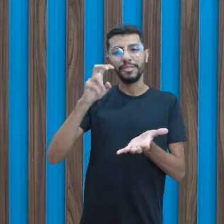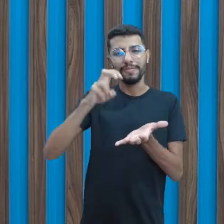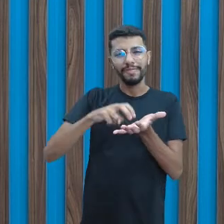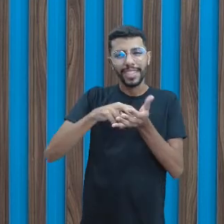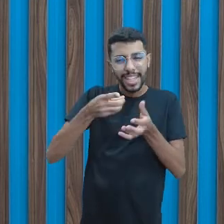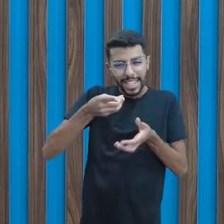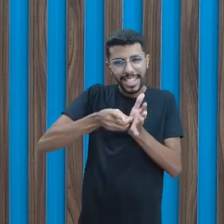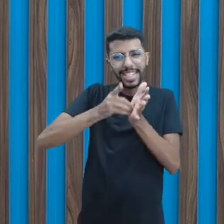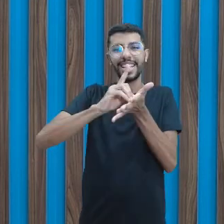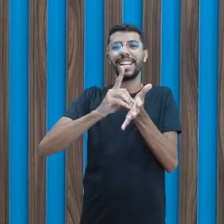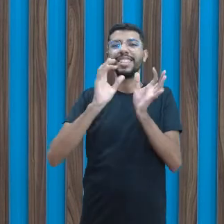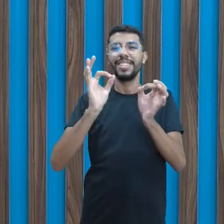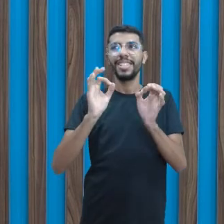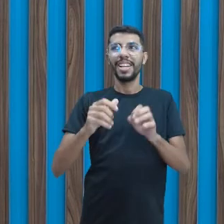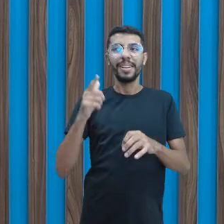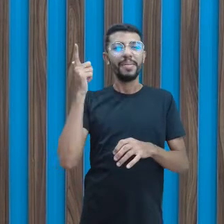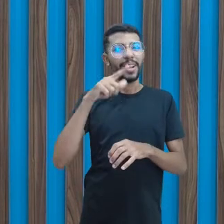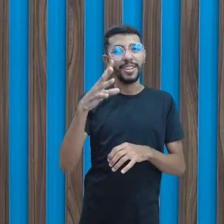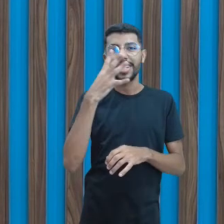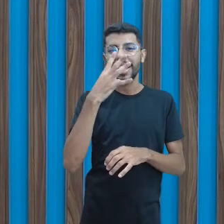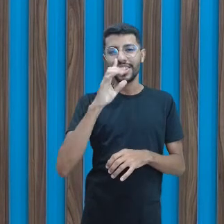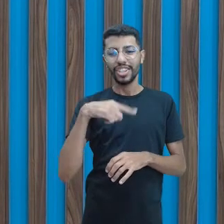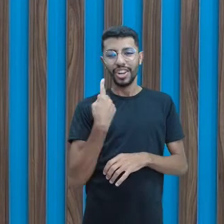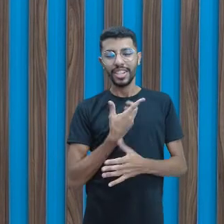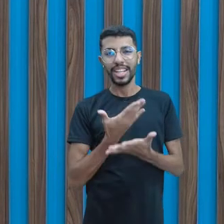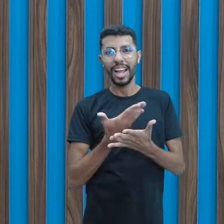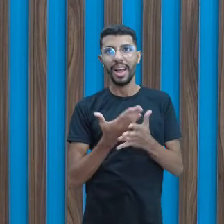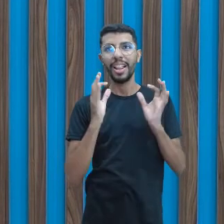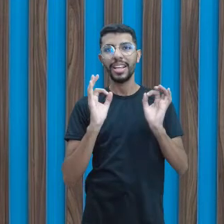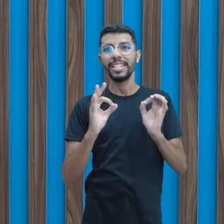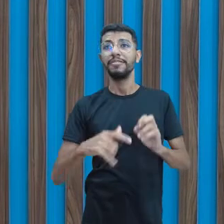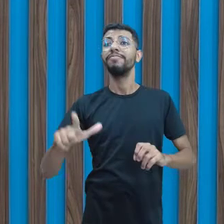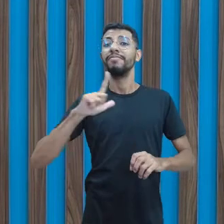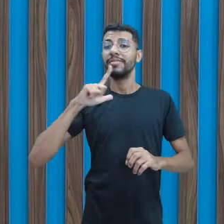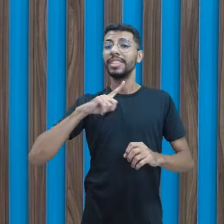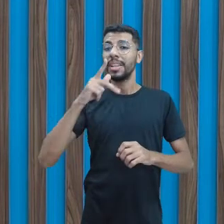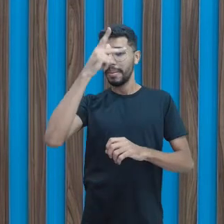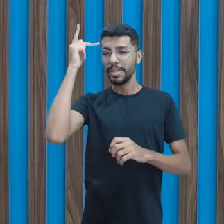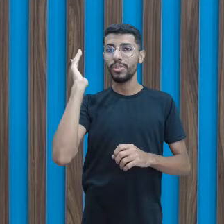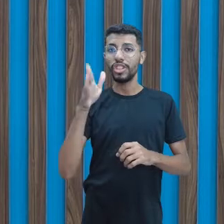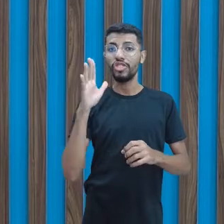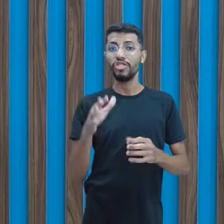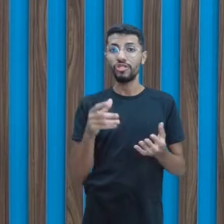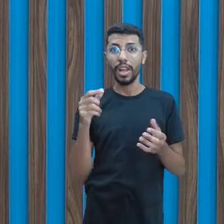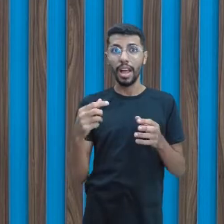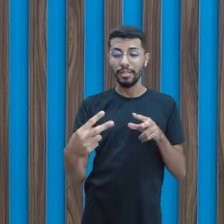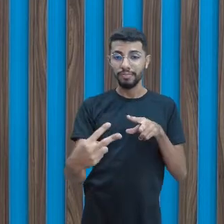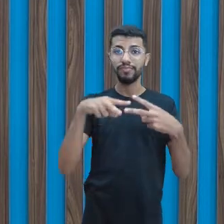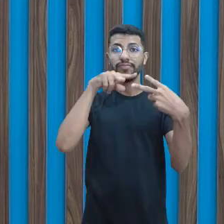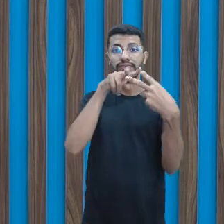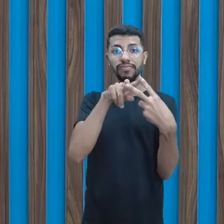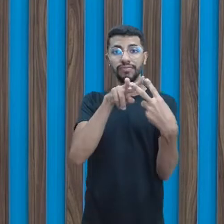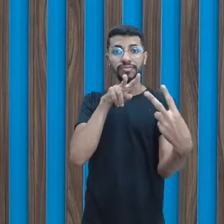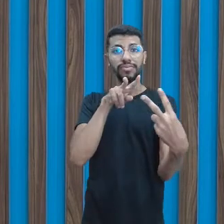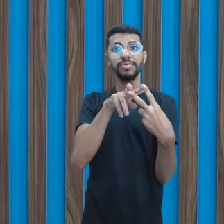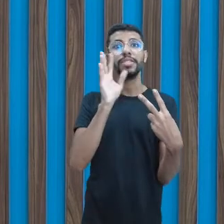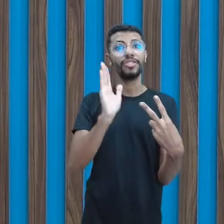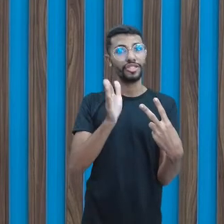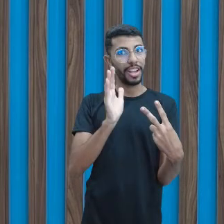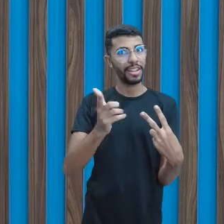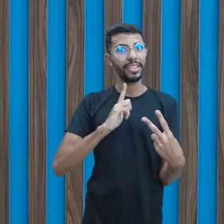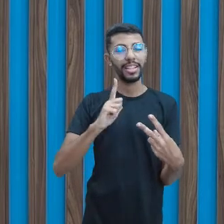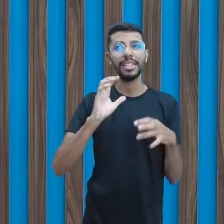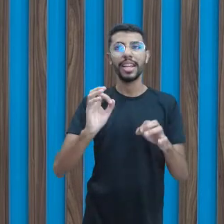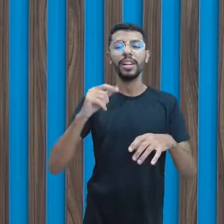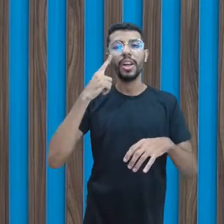Mas cedo, para assistir a nossa aula. Já temos pessoas aqui logadas e isso nos deixa muito feliz, tá bom? Sobre a